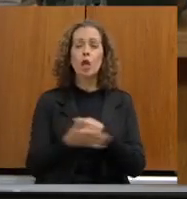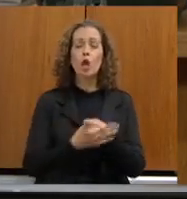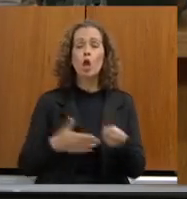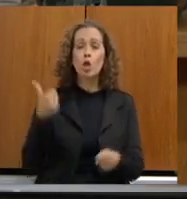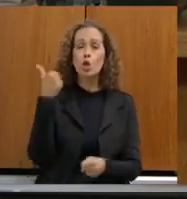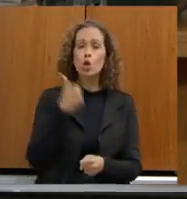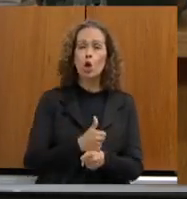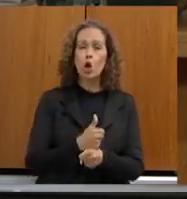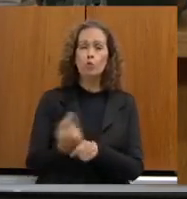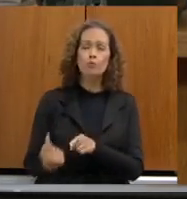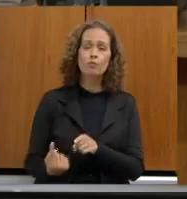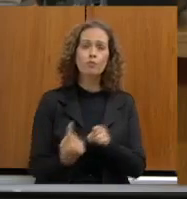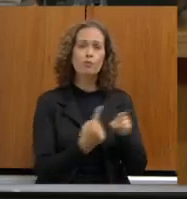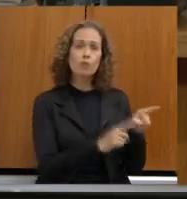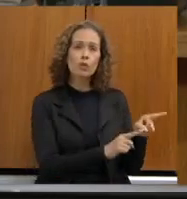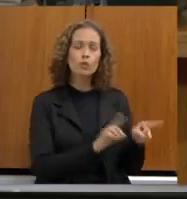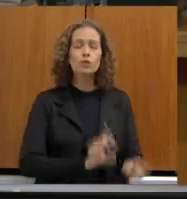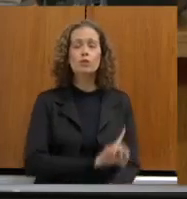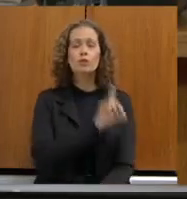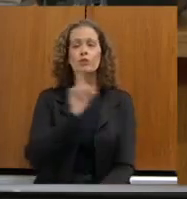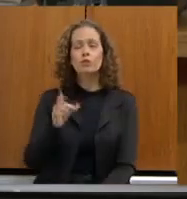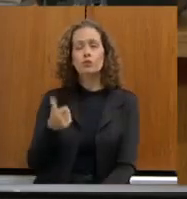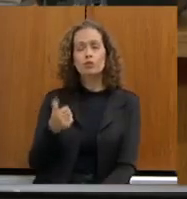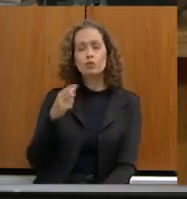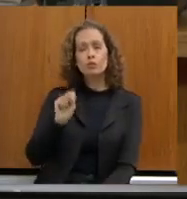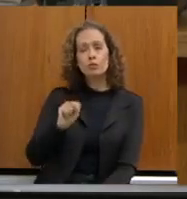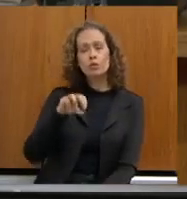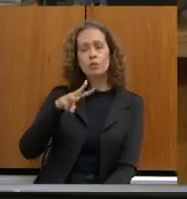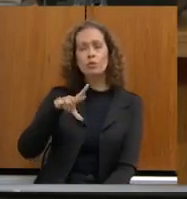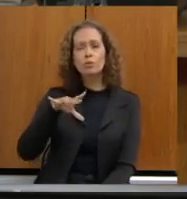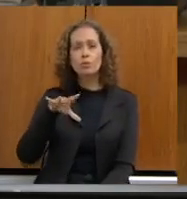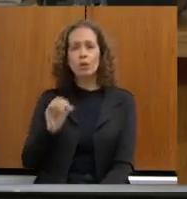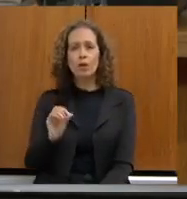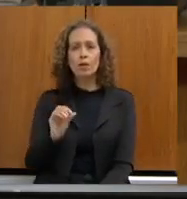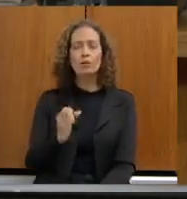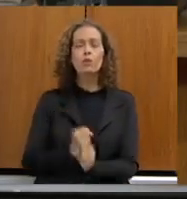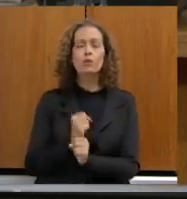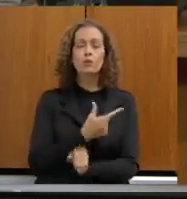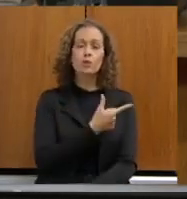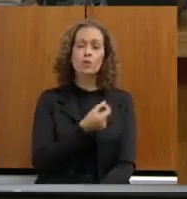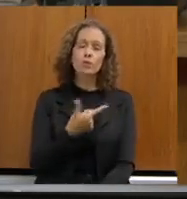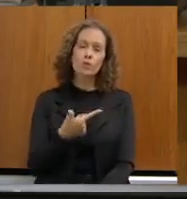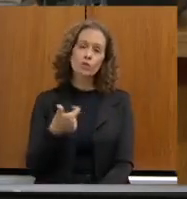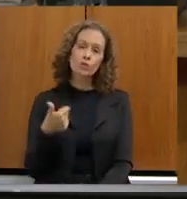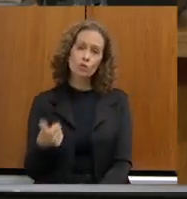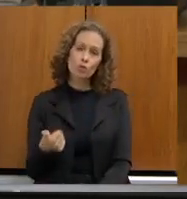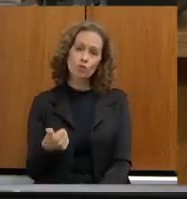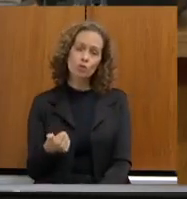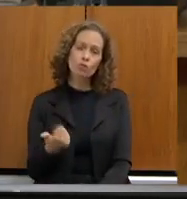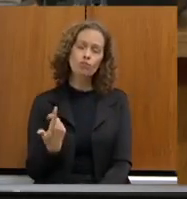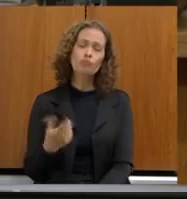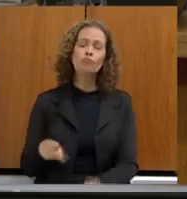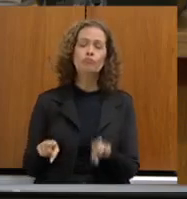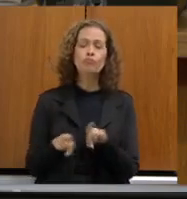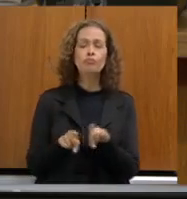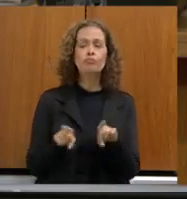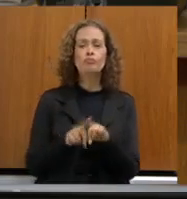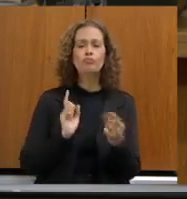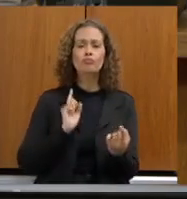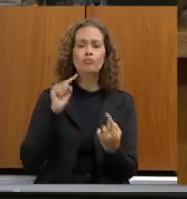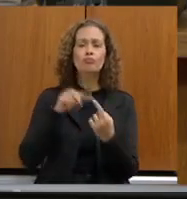sequência no dia Dezoito de maio de dois mil e 21 relativa a